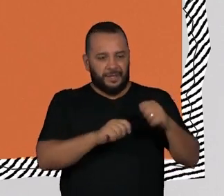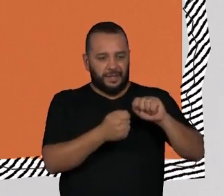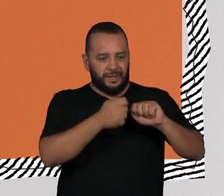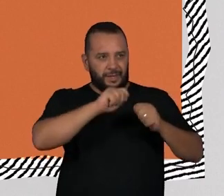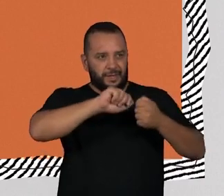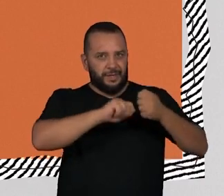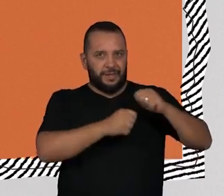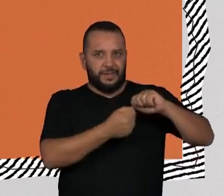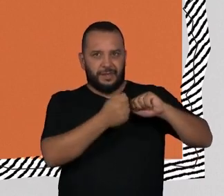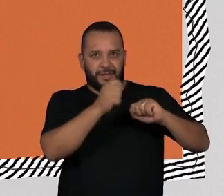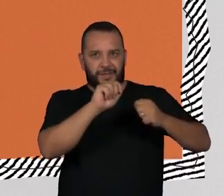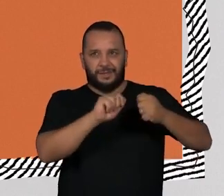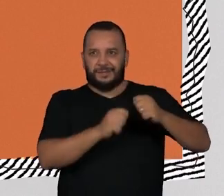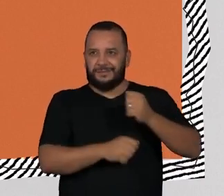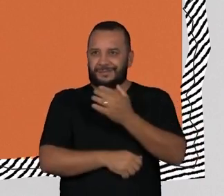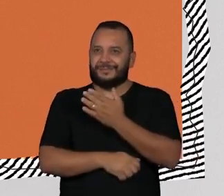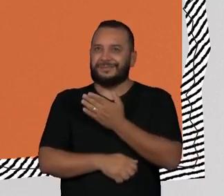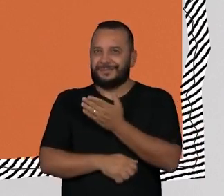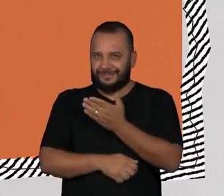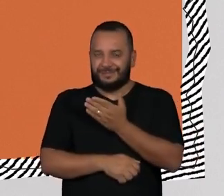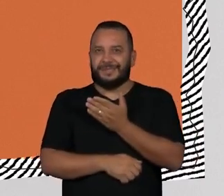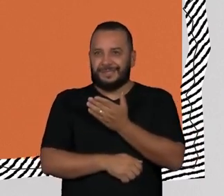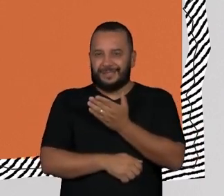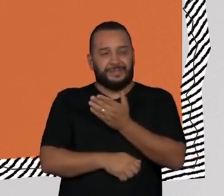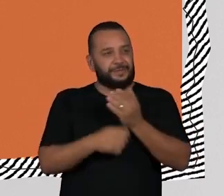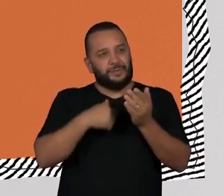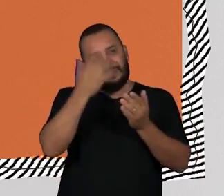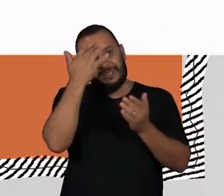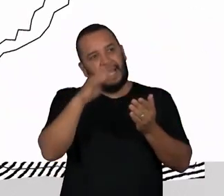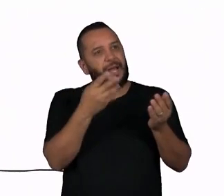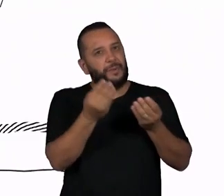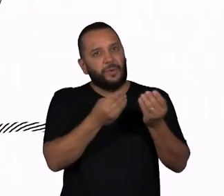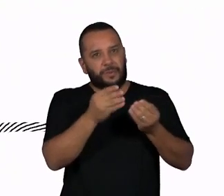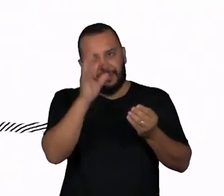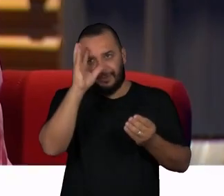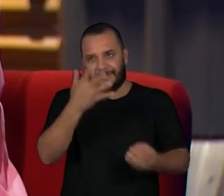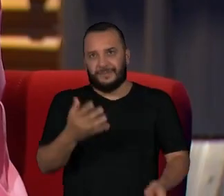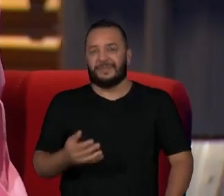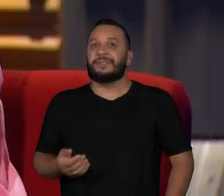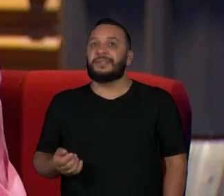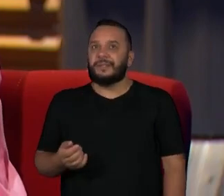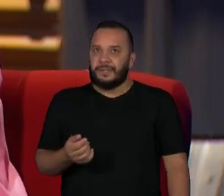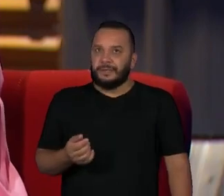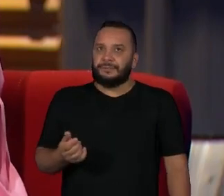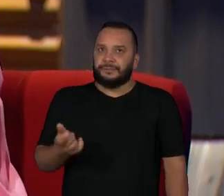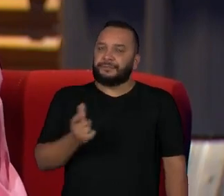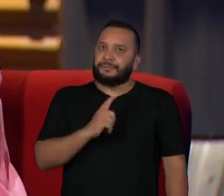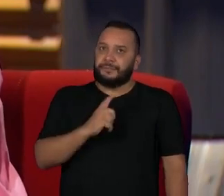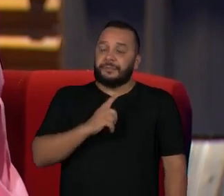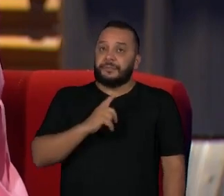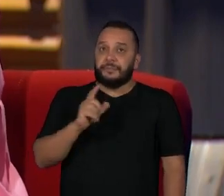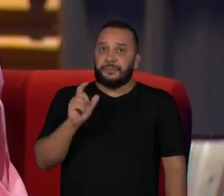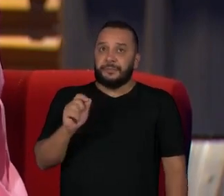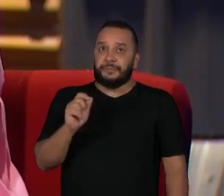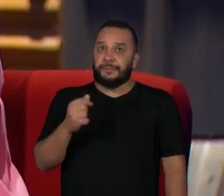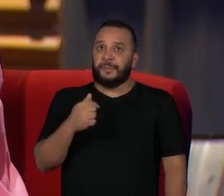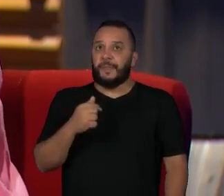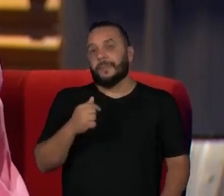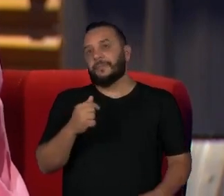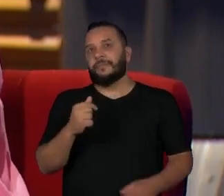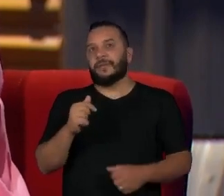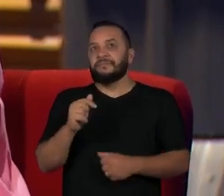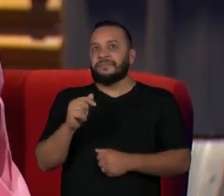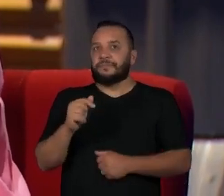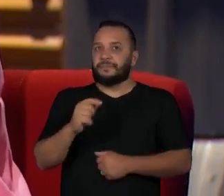correr por um caminho que você não sabe qual é eu eu tenho algumas cópias do primeiro que cabeça da história que é